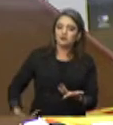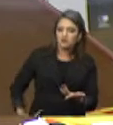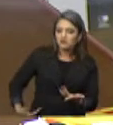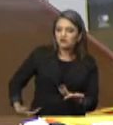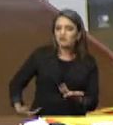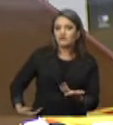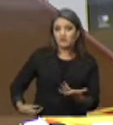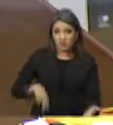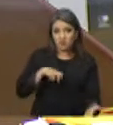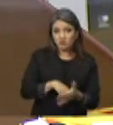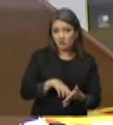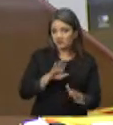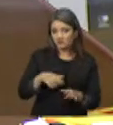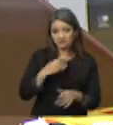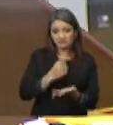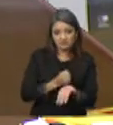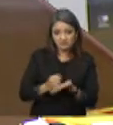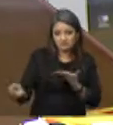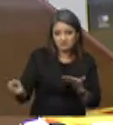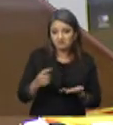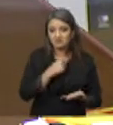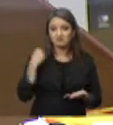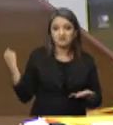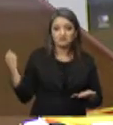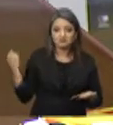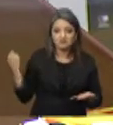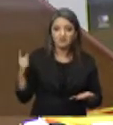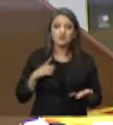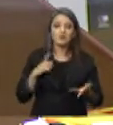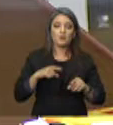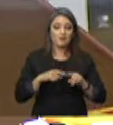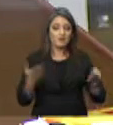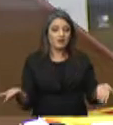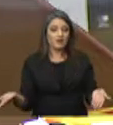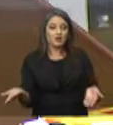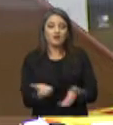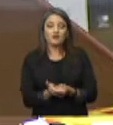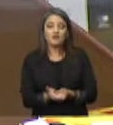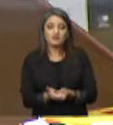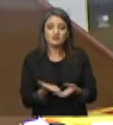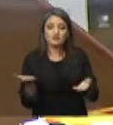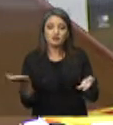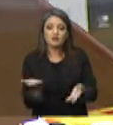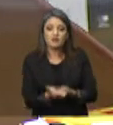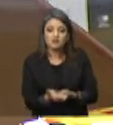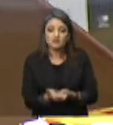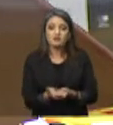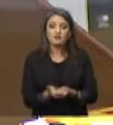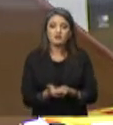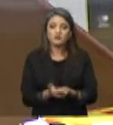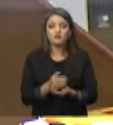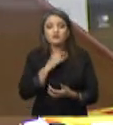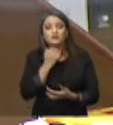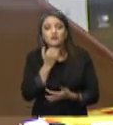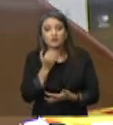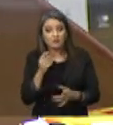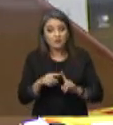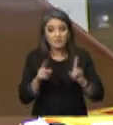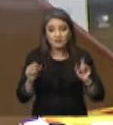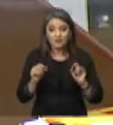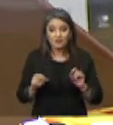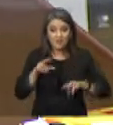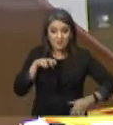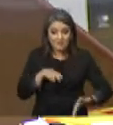no início e ações por improbidade não estaria a um Manifesto paradoxo nessa situação